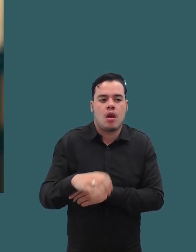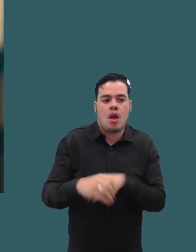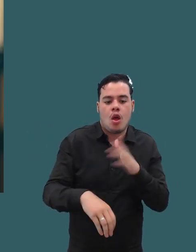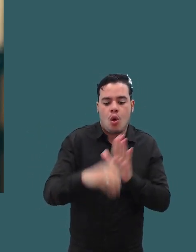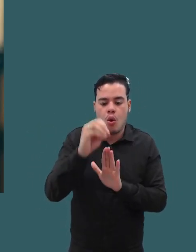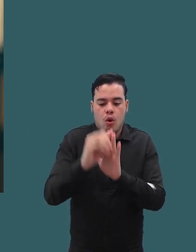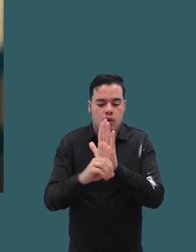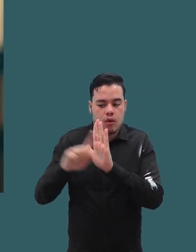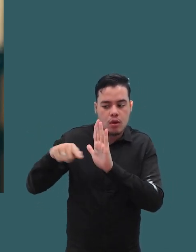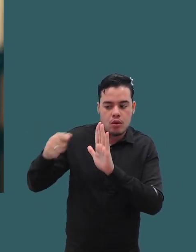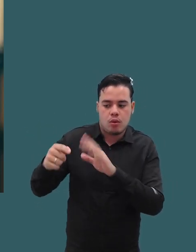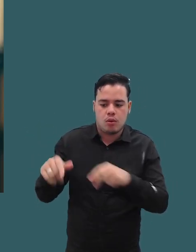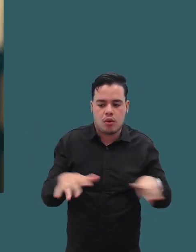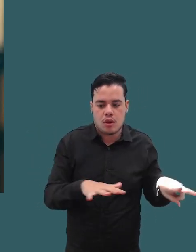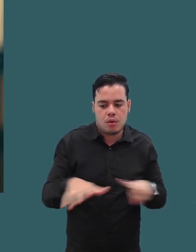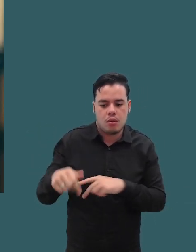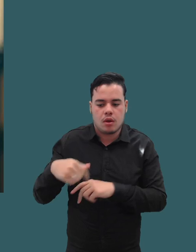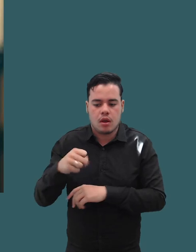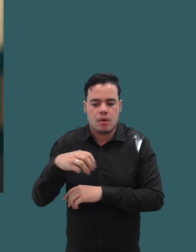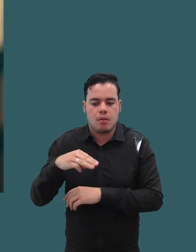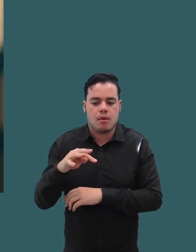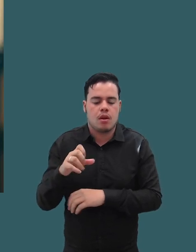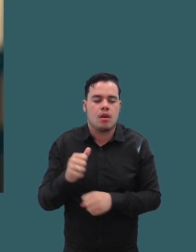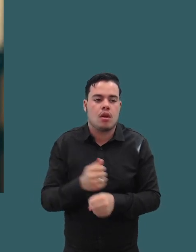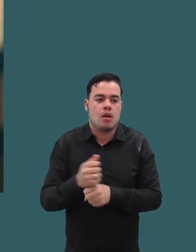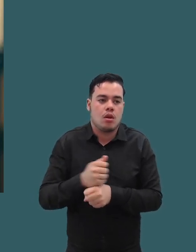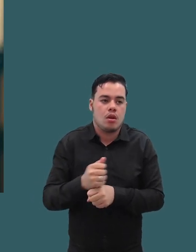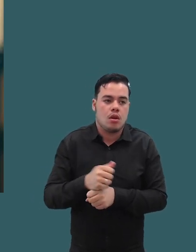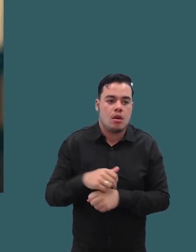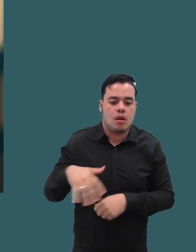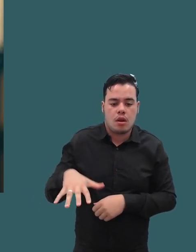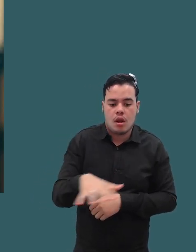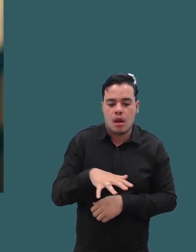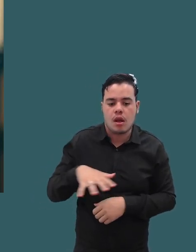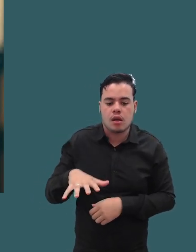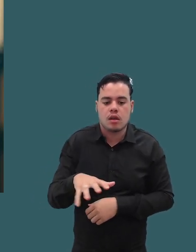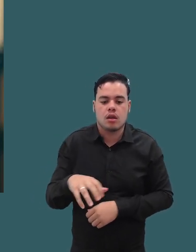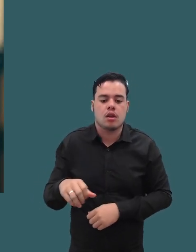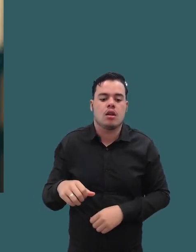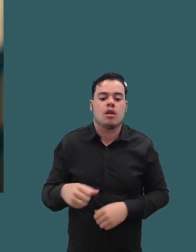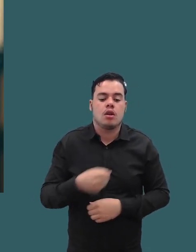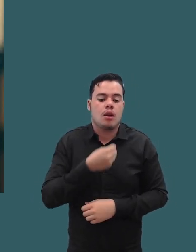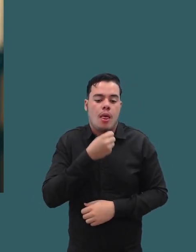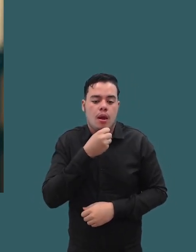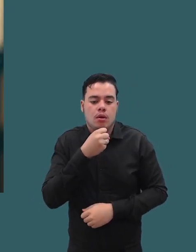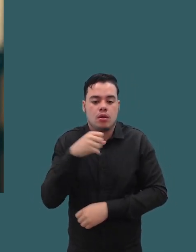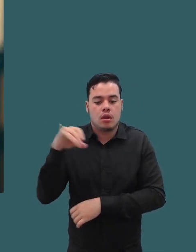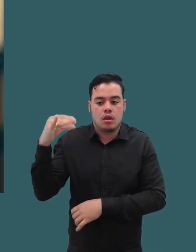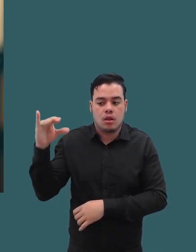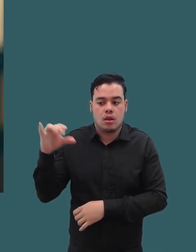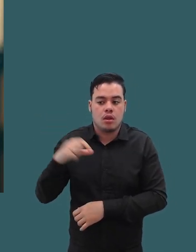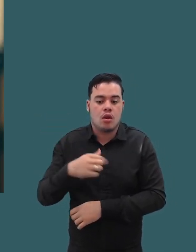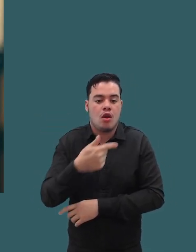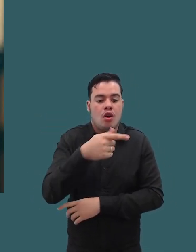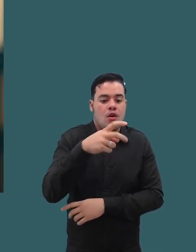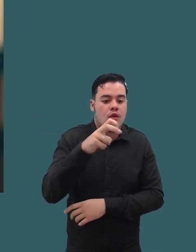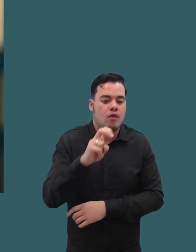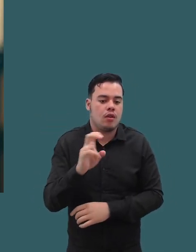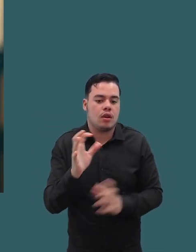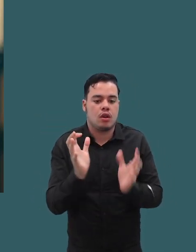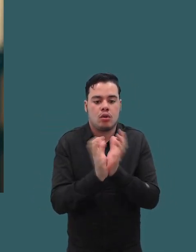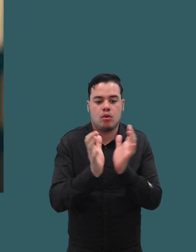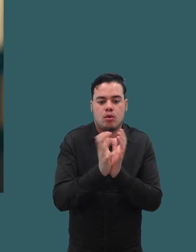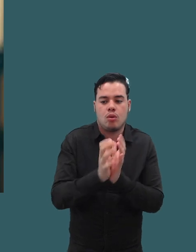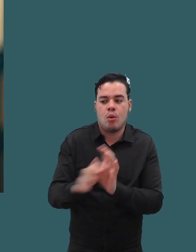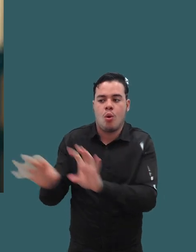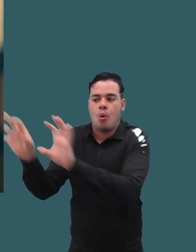no segundo semestre. Na área de jornalismo científico, são 25 grupos vinculados a